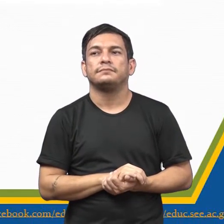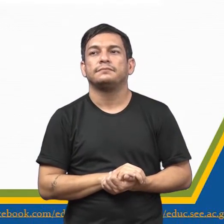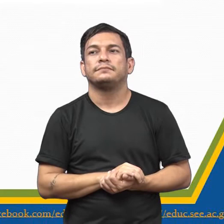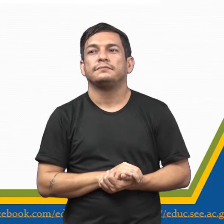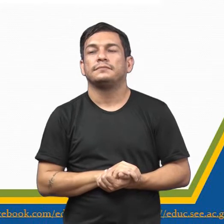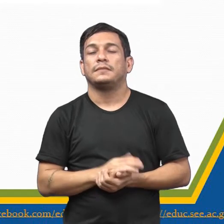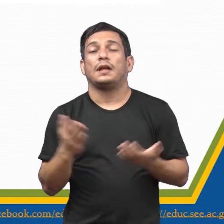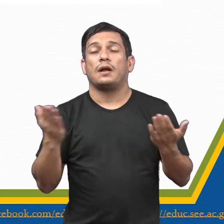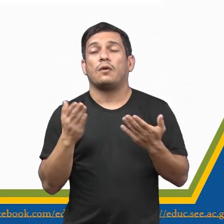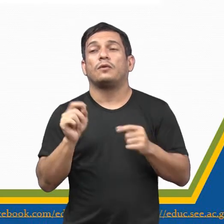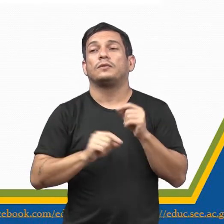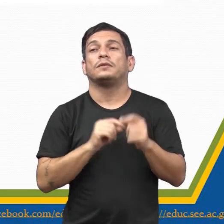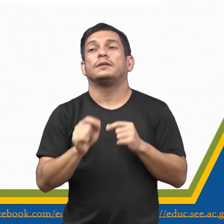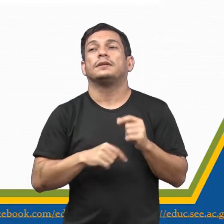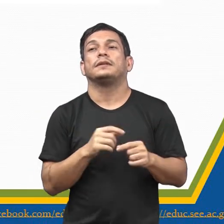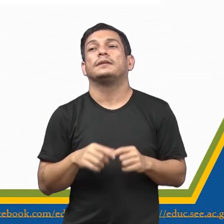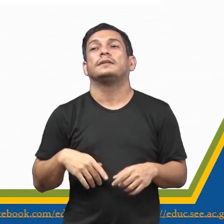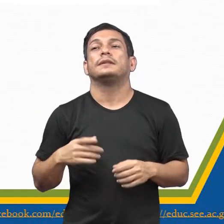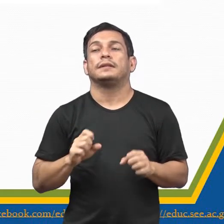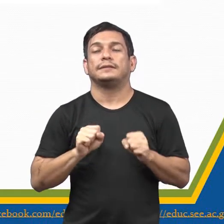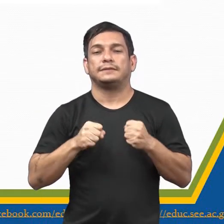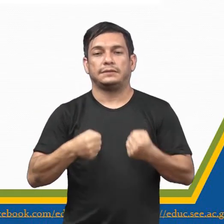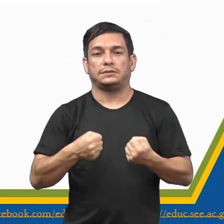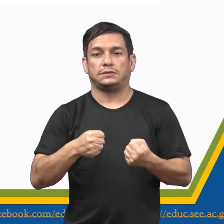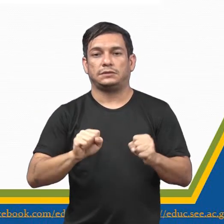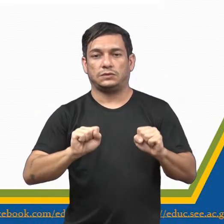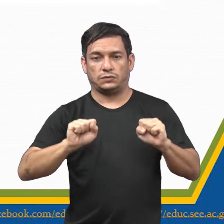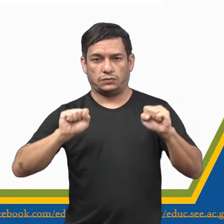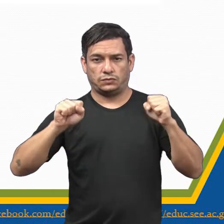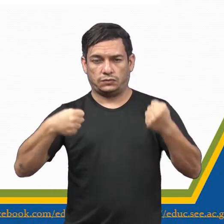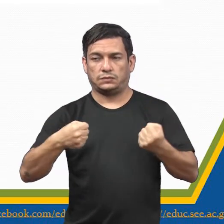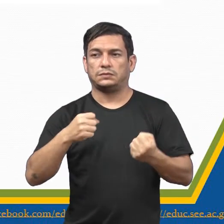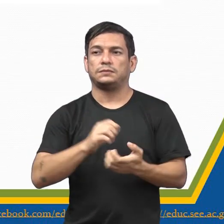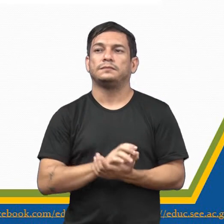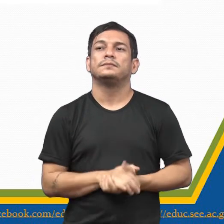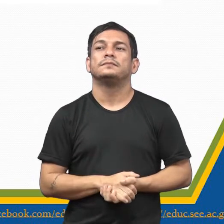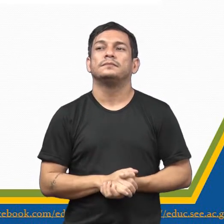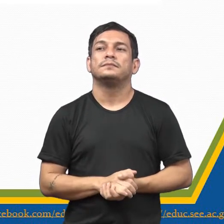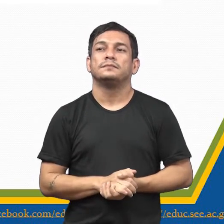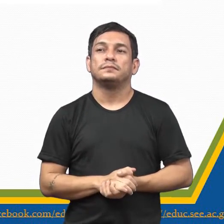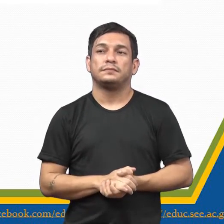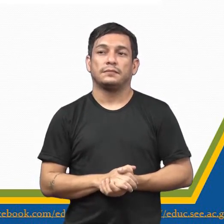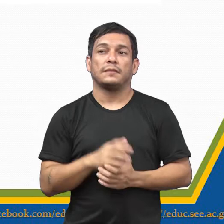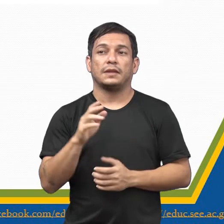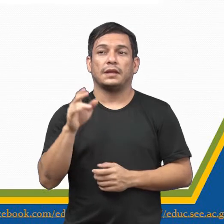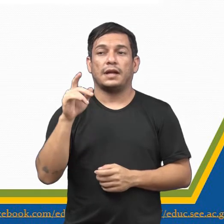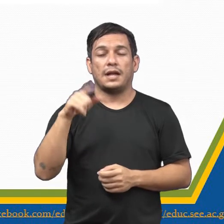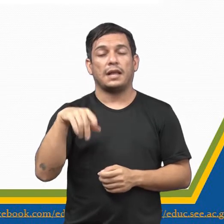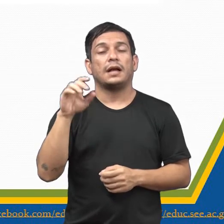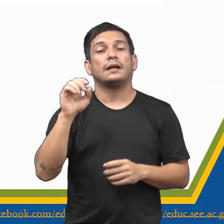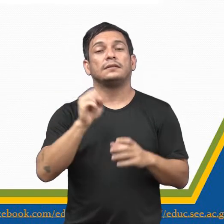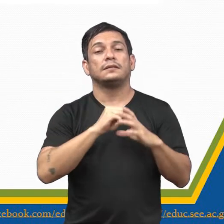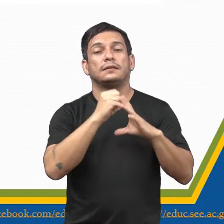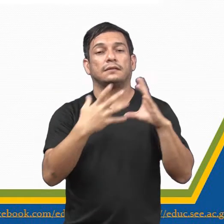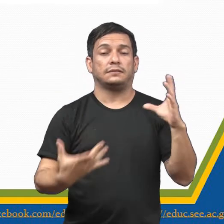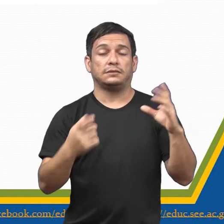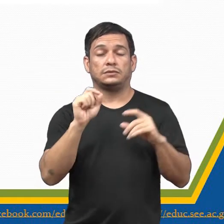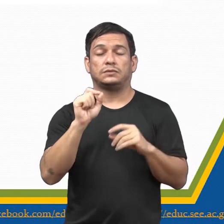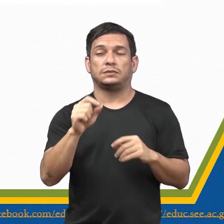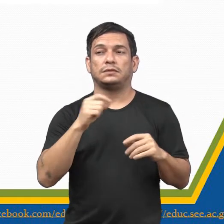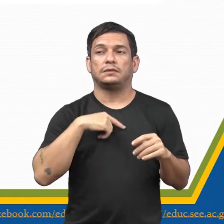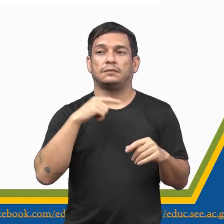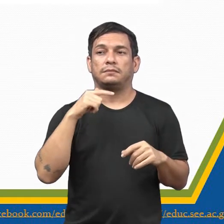E agora nós vamos entrar diretamente na parte de intensidade e esforço. A intensidade, ela se caracteriza pelo